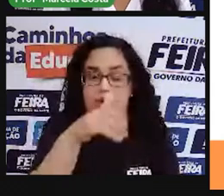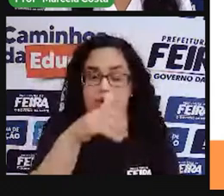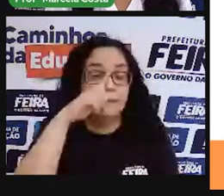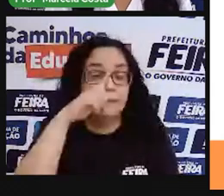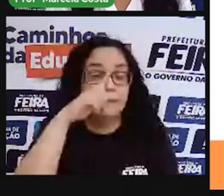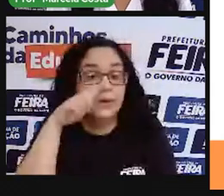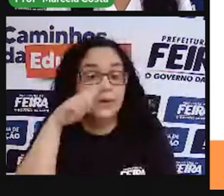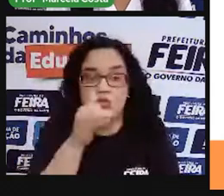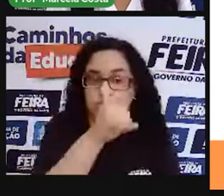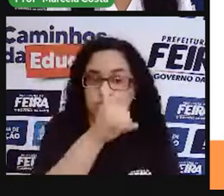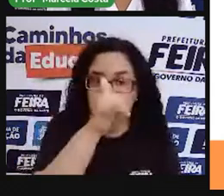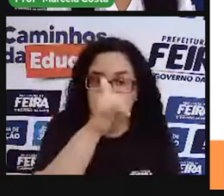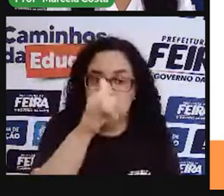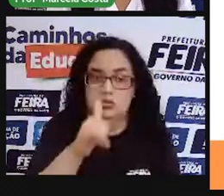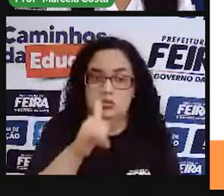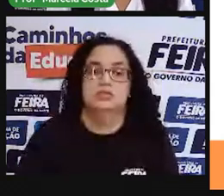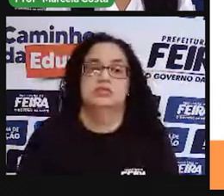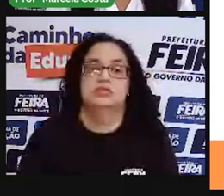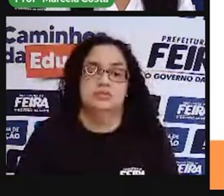eletrônicos.